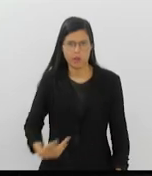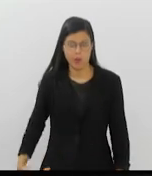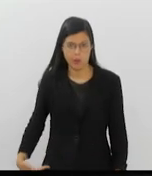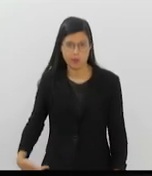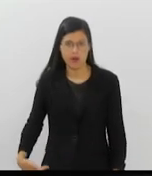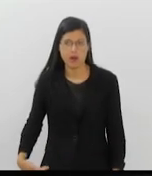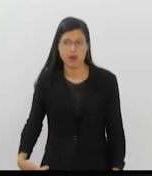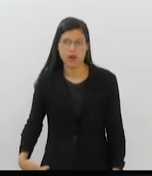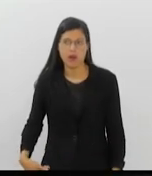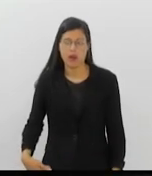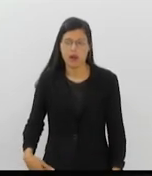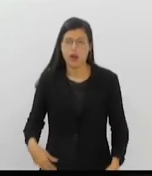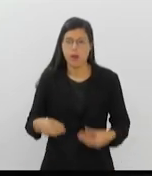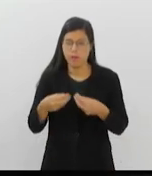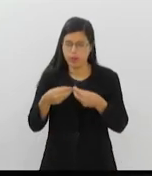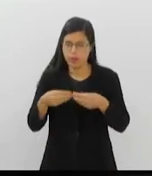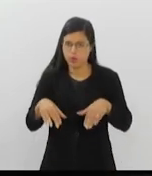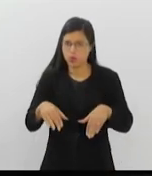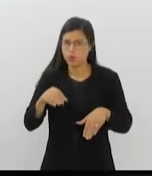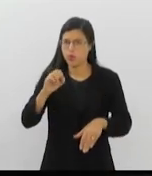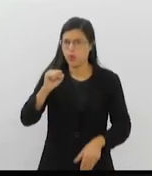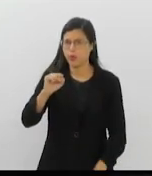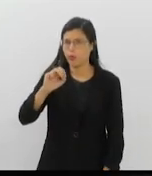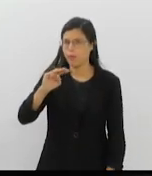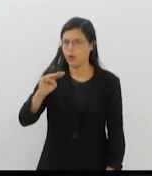beirar R milhões deais